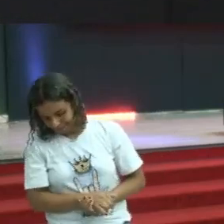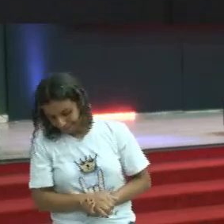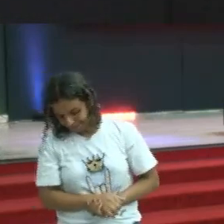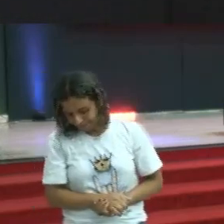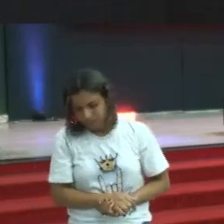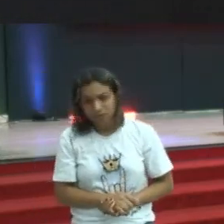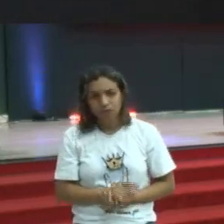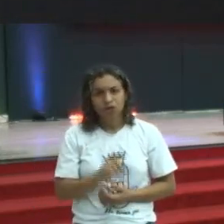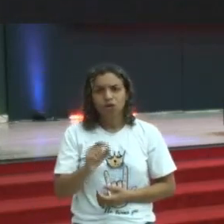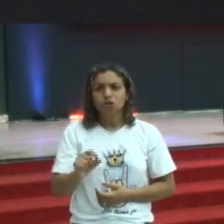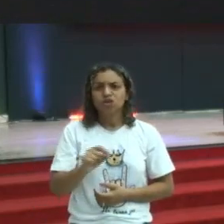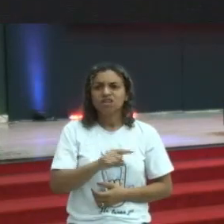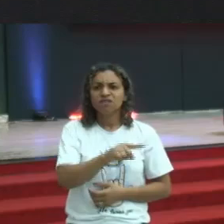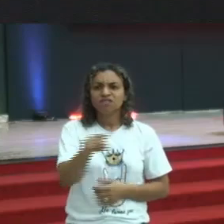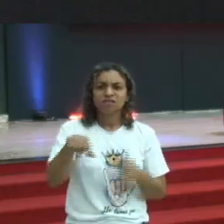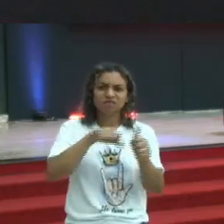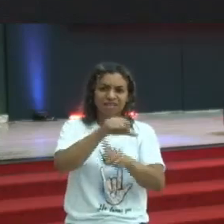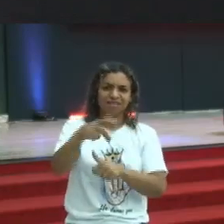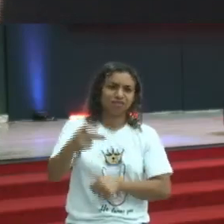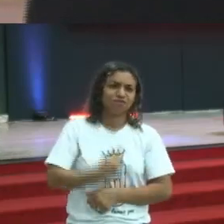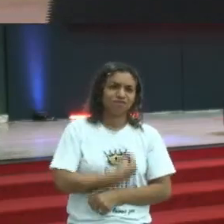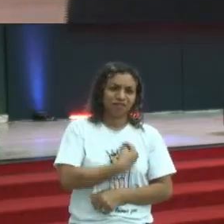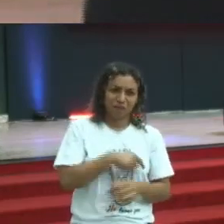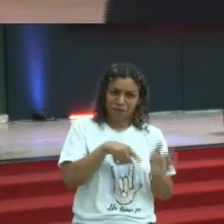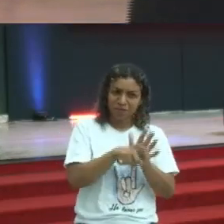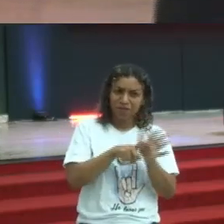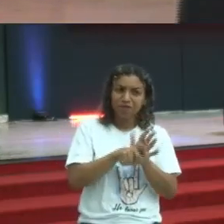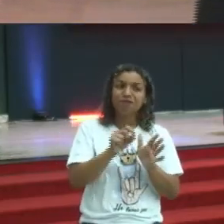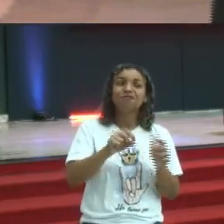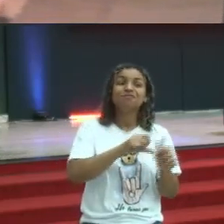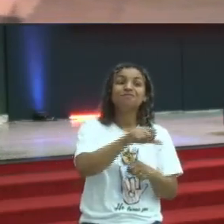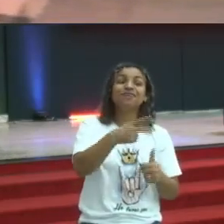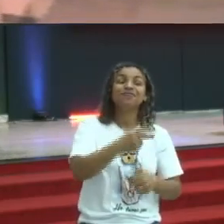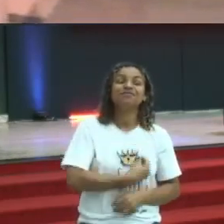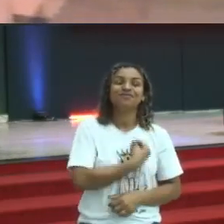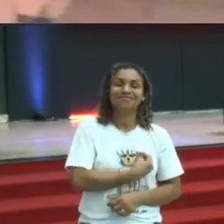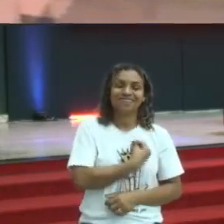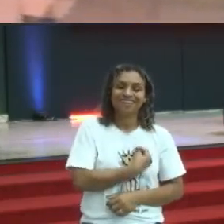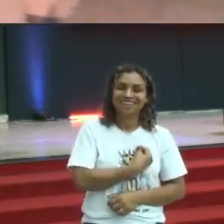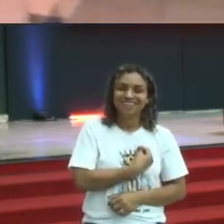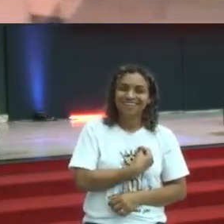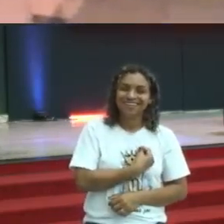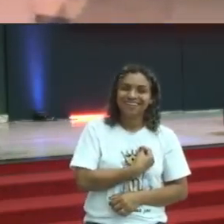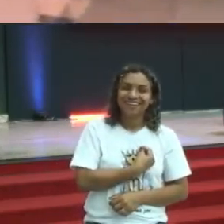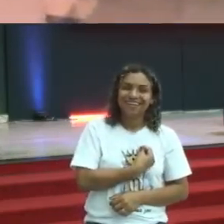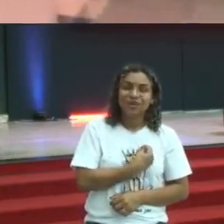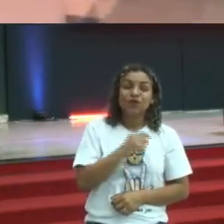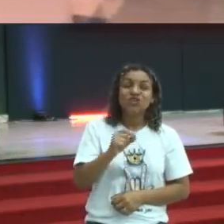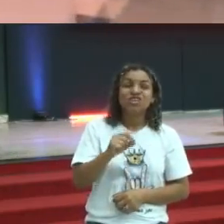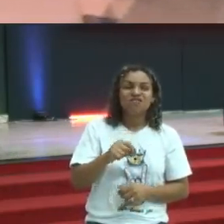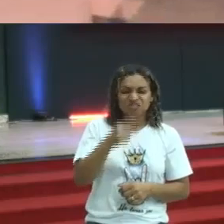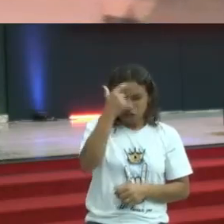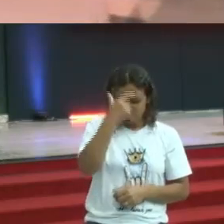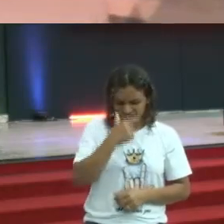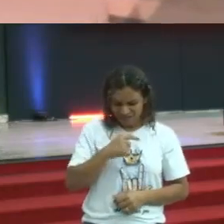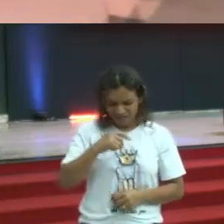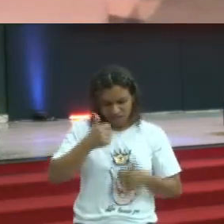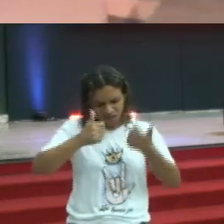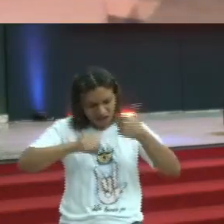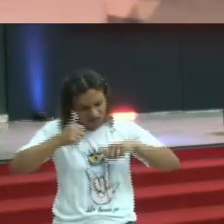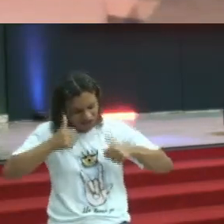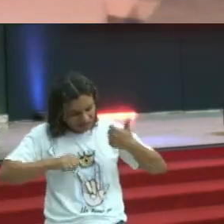O que você mudaria na sua vida? O que você mudaria em você que você